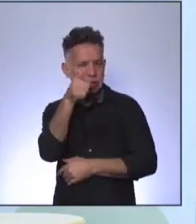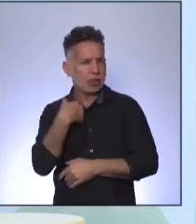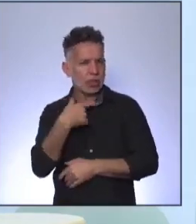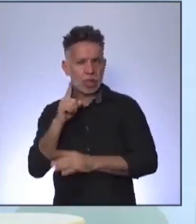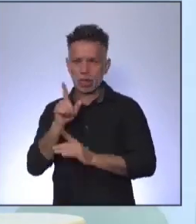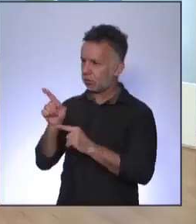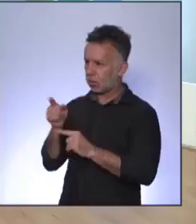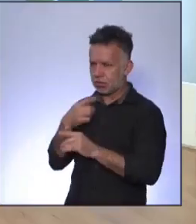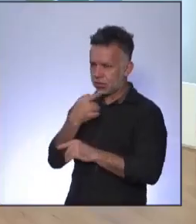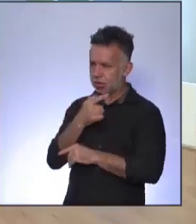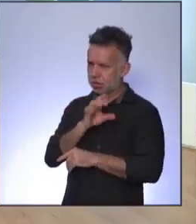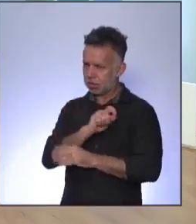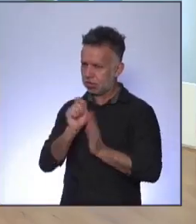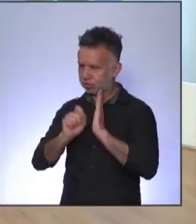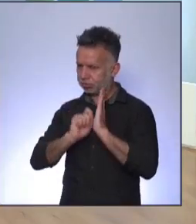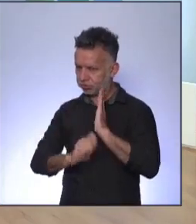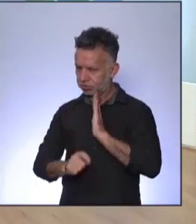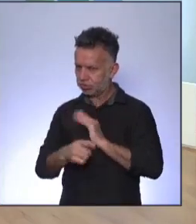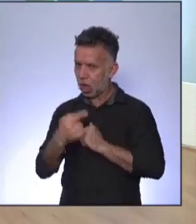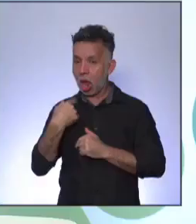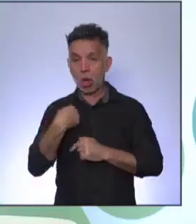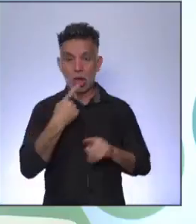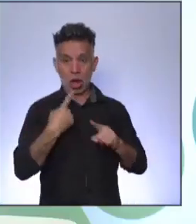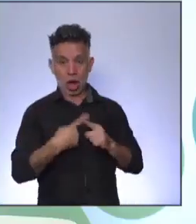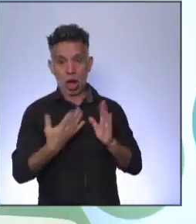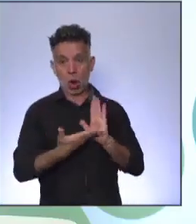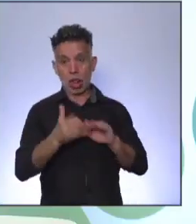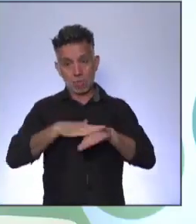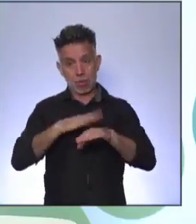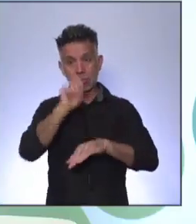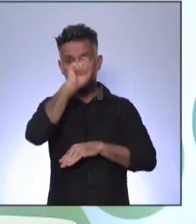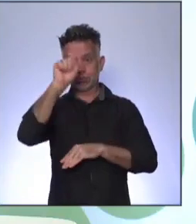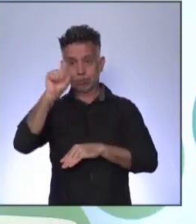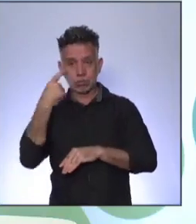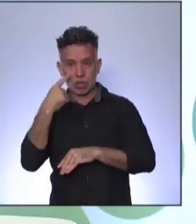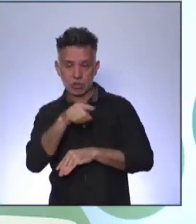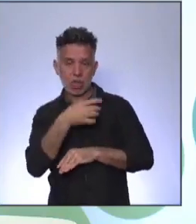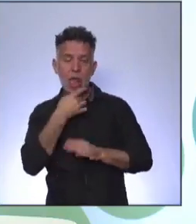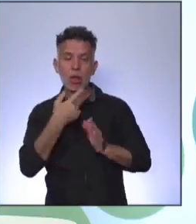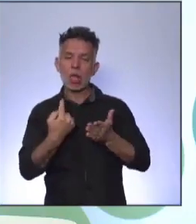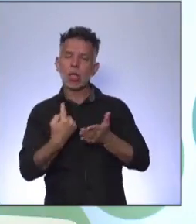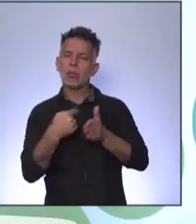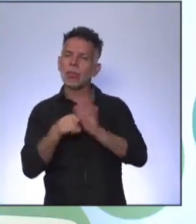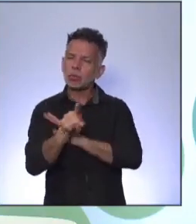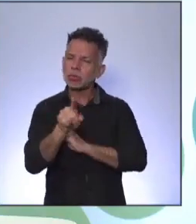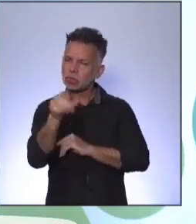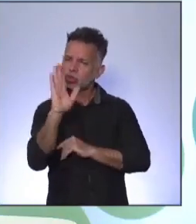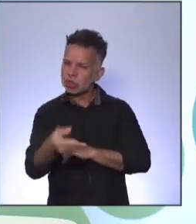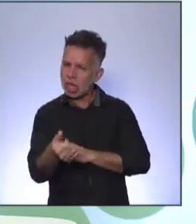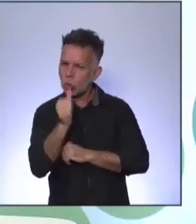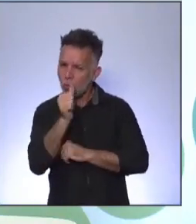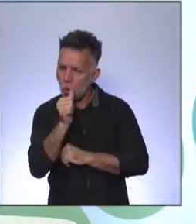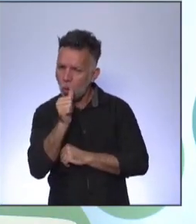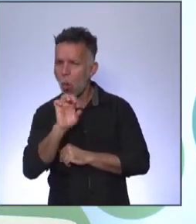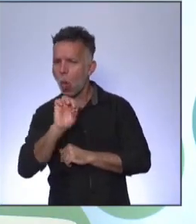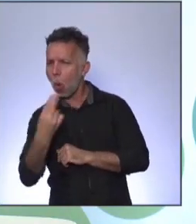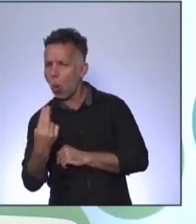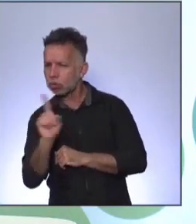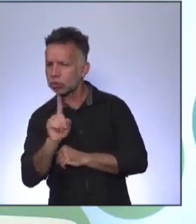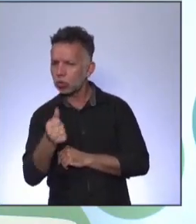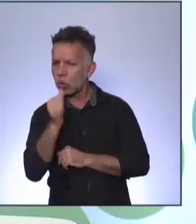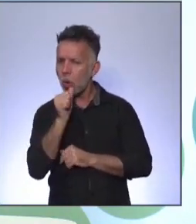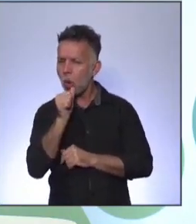mais umas anotações aqui na lousa. Isso. Se já tomou ou não, a gente vê que está dividido. Alguns tomaram, outros não,